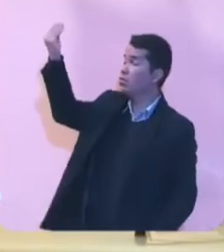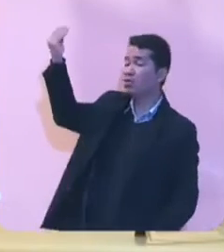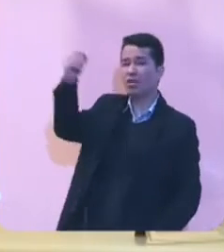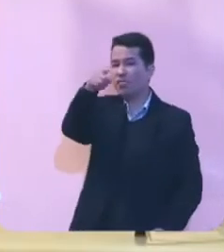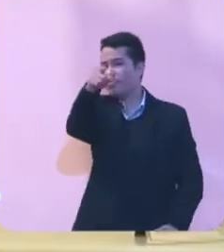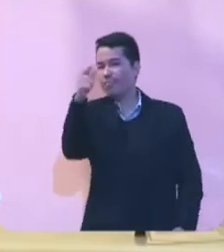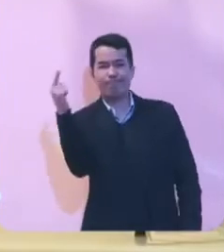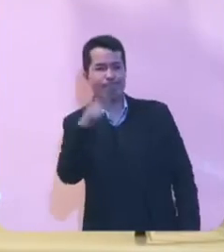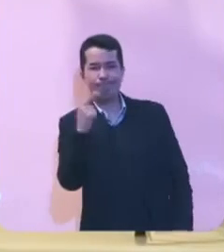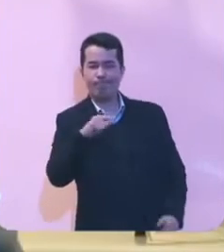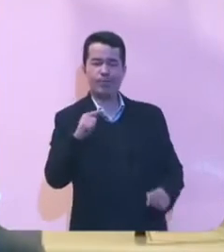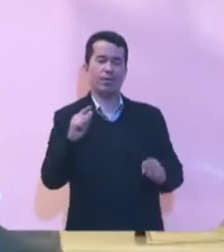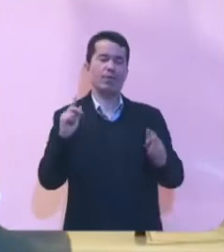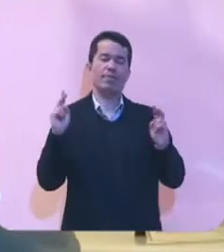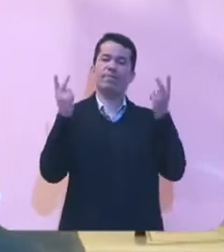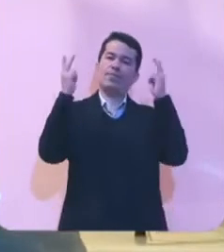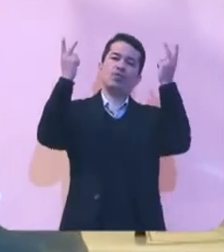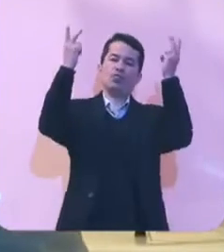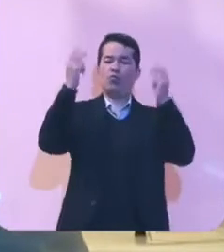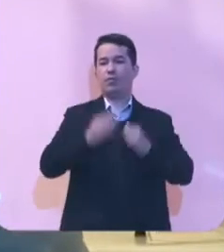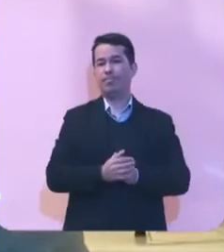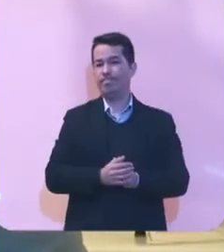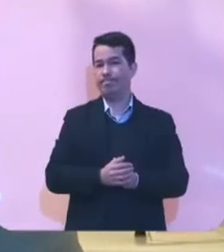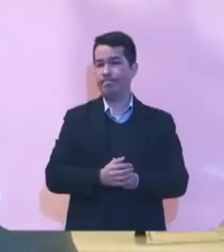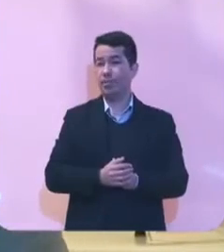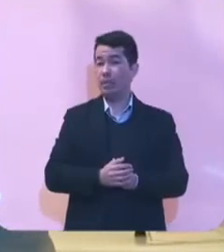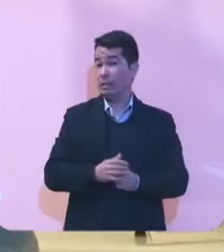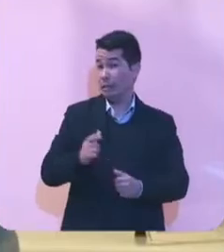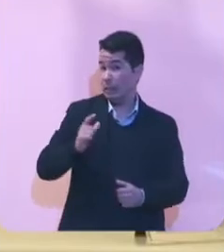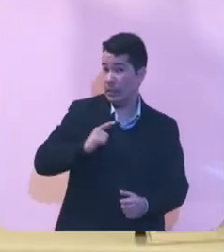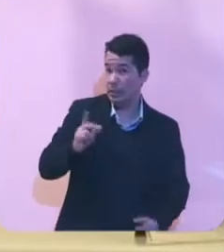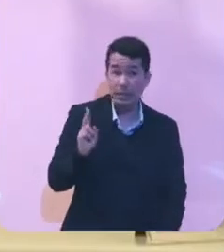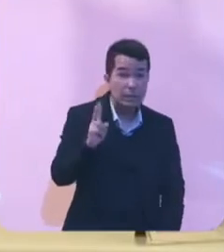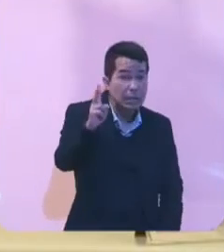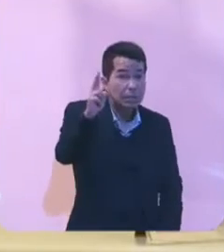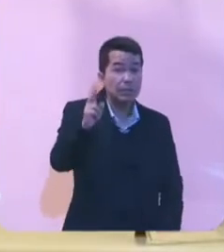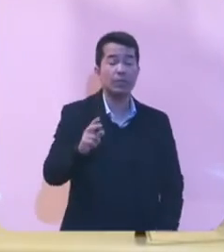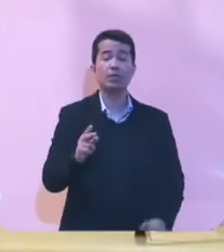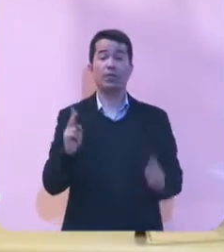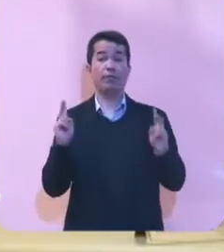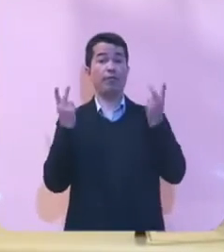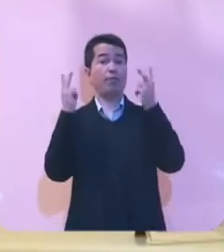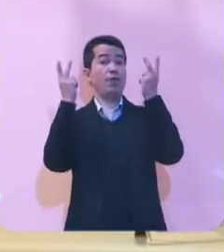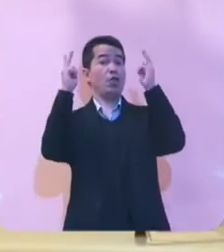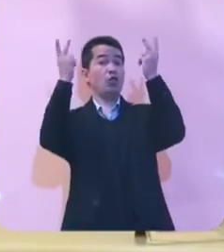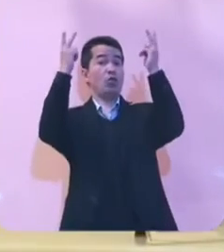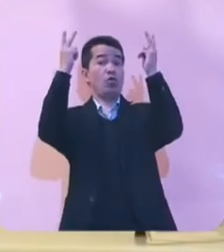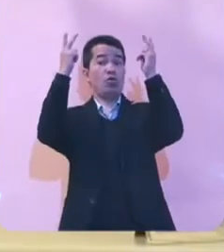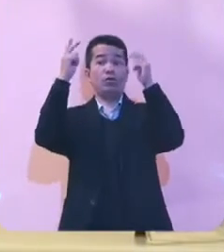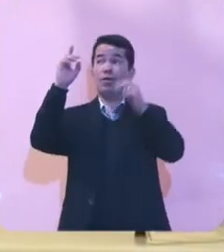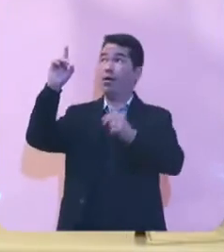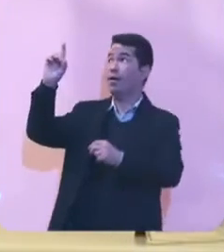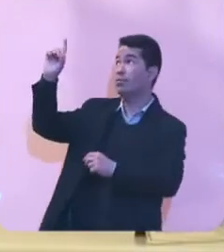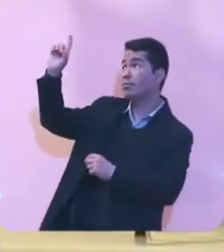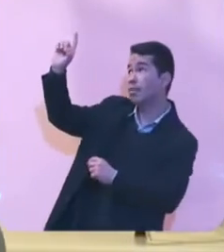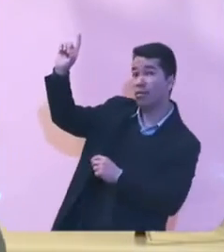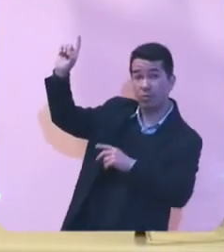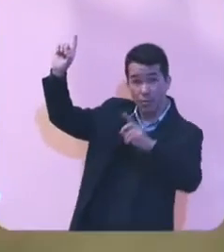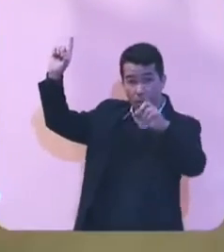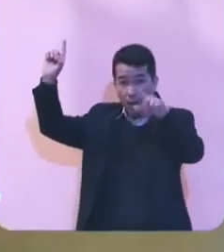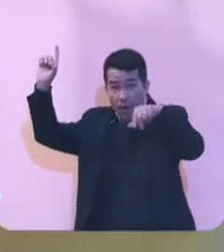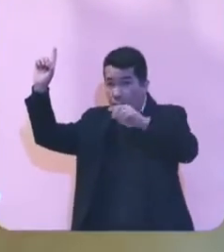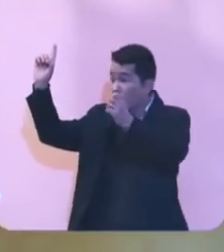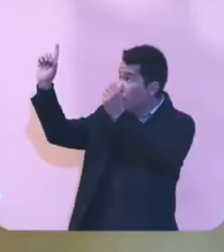consagração. E sempre a vitória vai ser uma concessão milagrosa da bênção de Deus na nossa